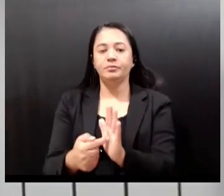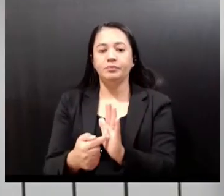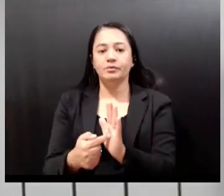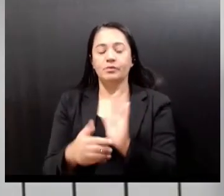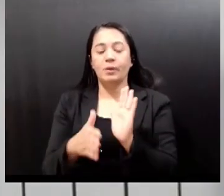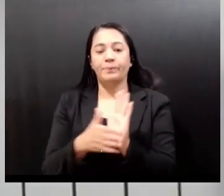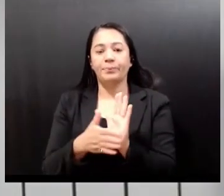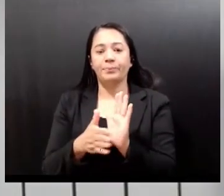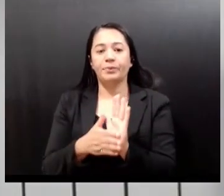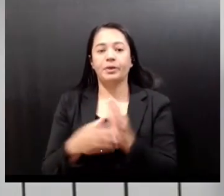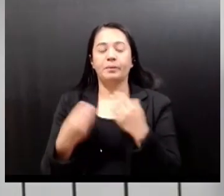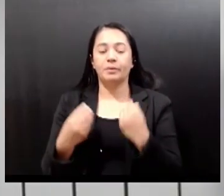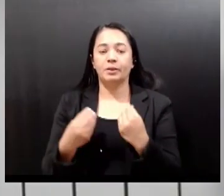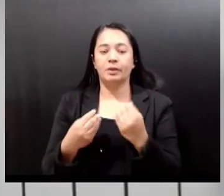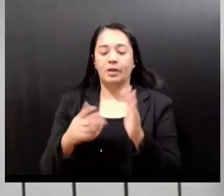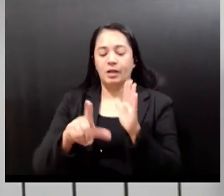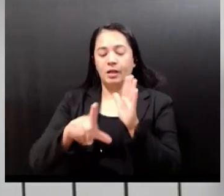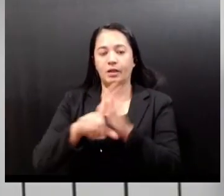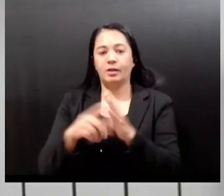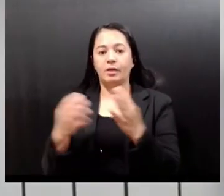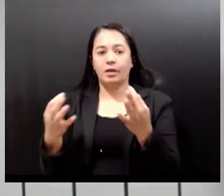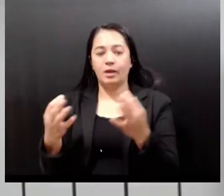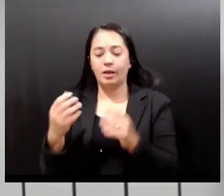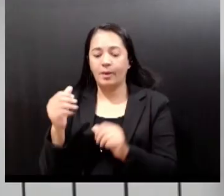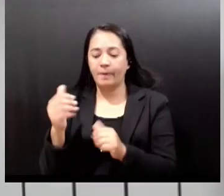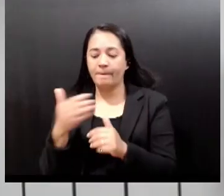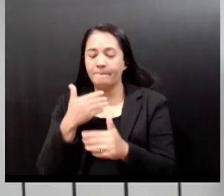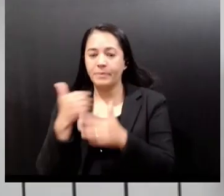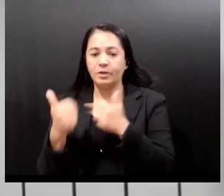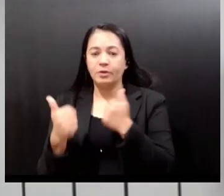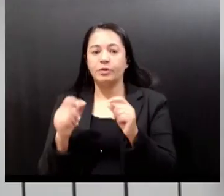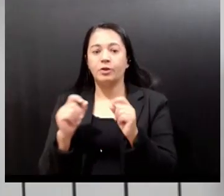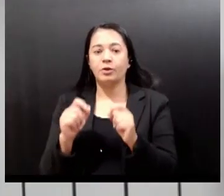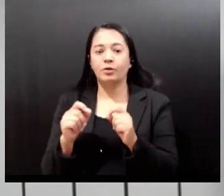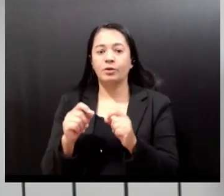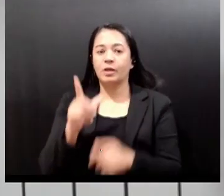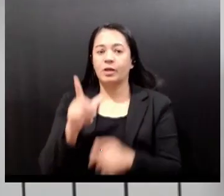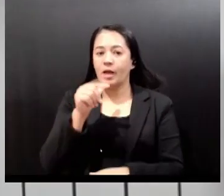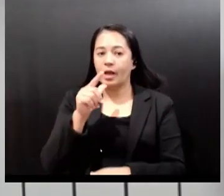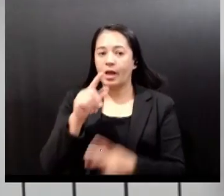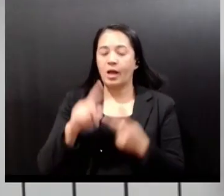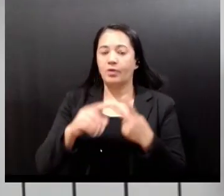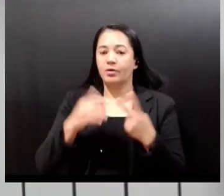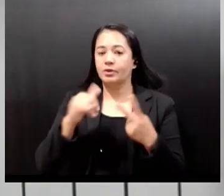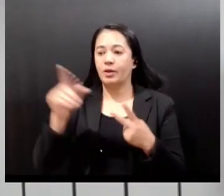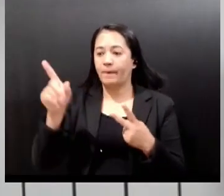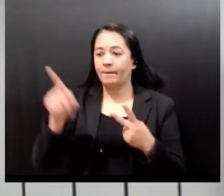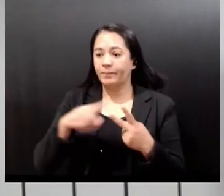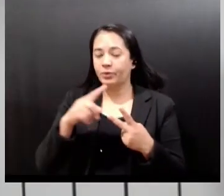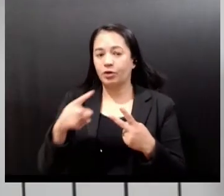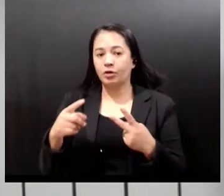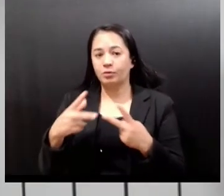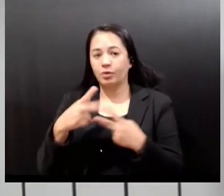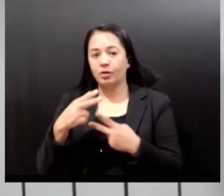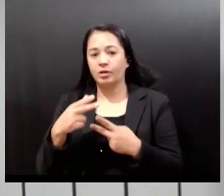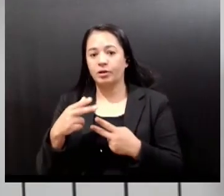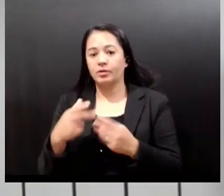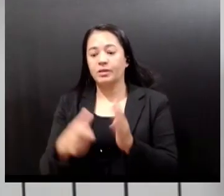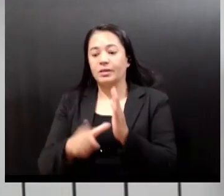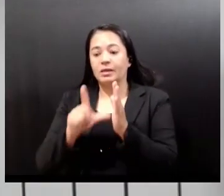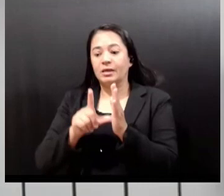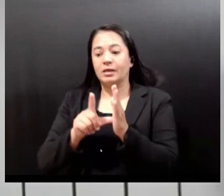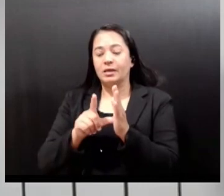a lei que proíbe o corte de abastecimento de água e energia nas vésperas de feriados e finais de